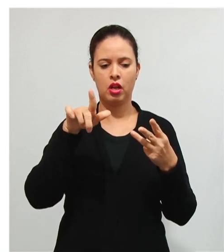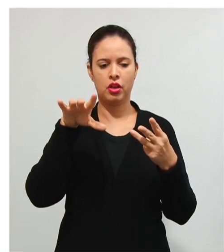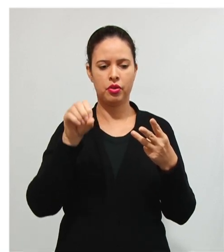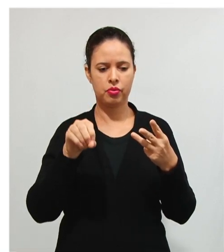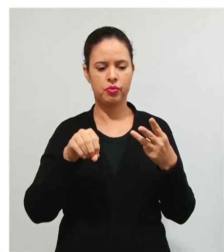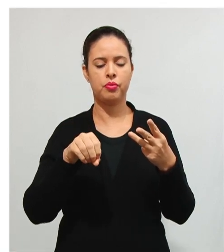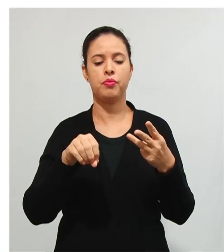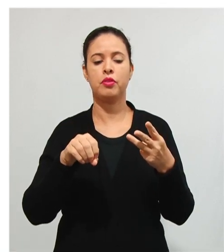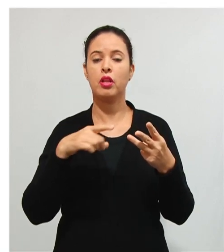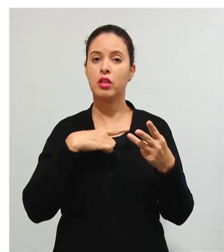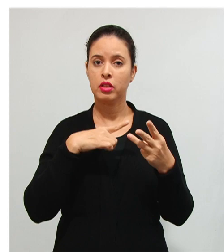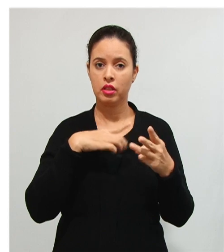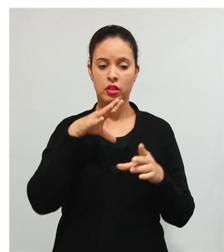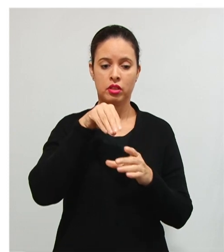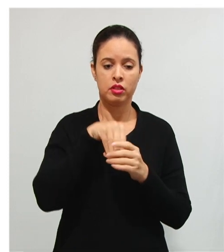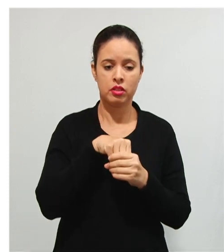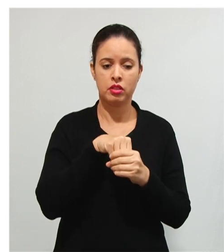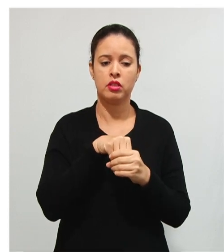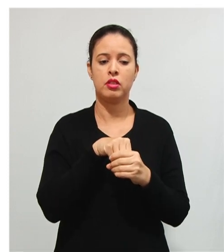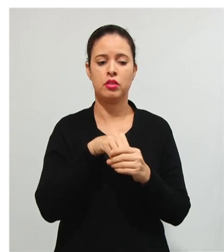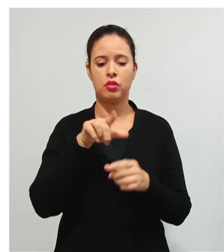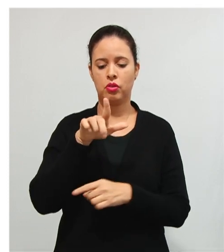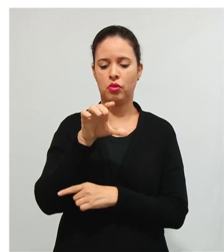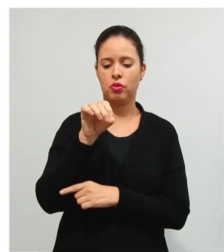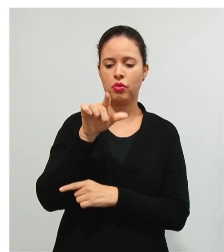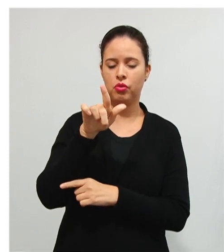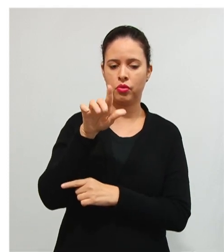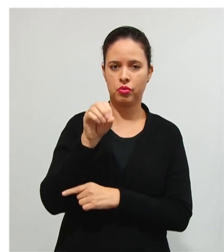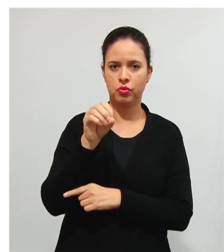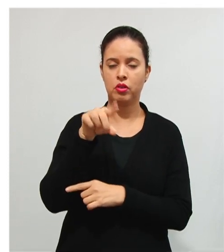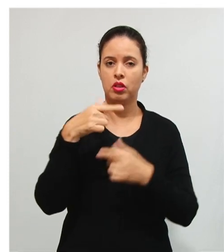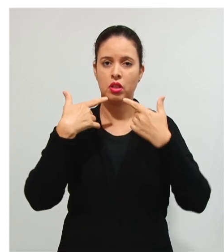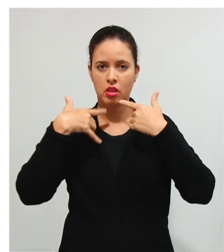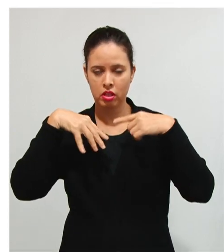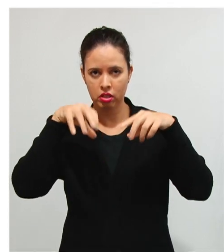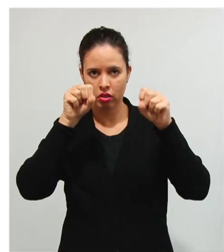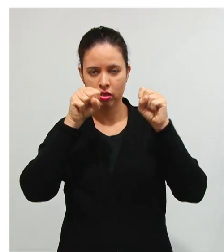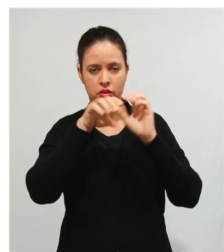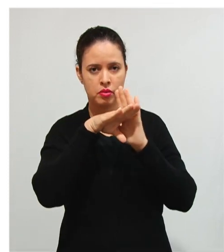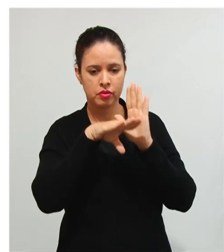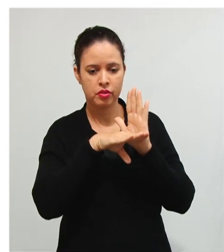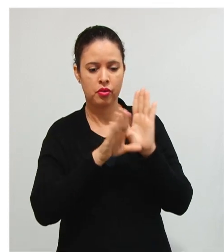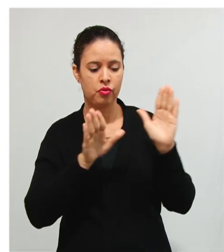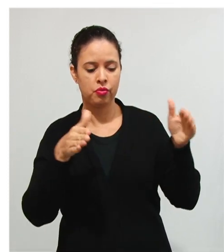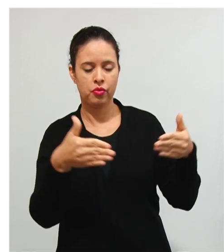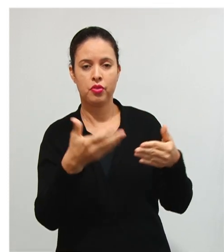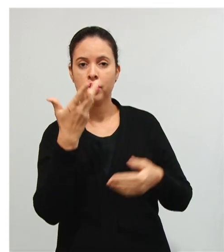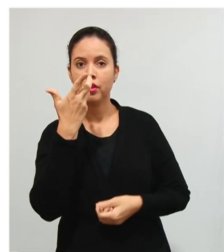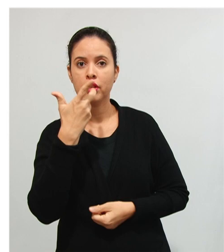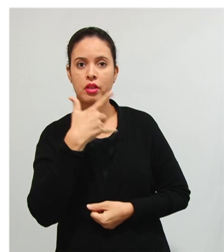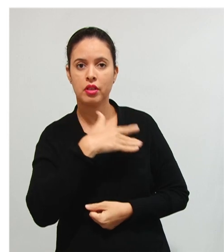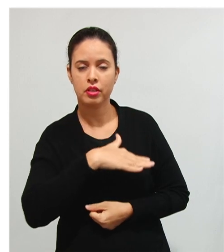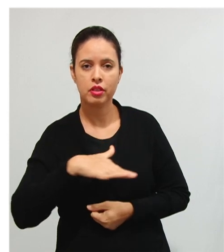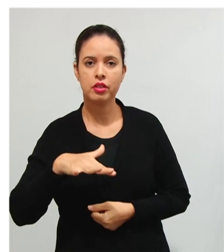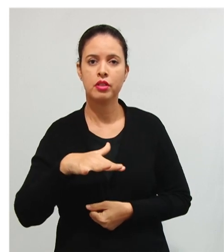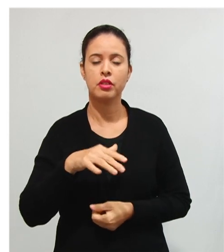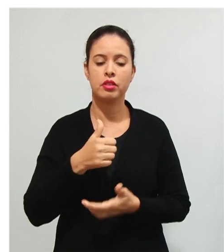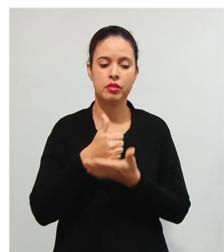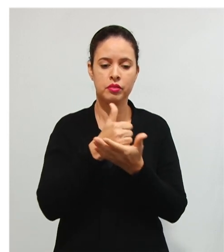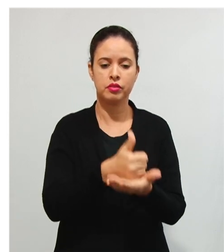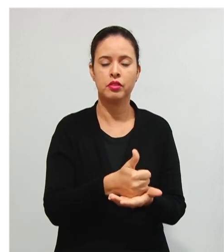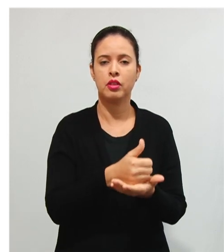já ouviram falar um pouquinho, é uma linguagem de programação voltada para criança que vai comandar os passos de